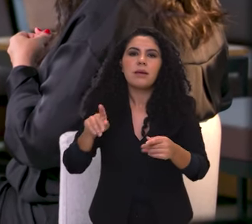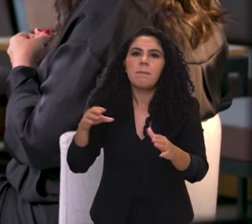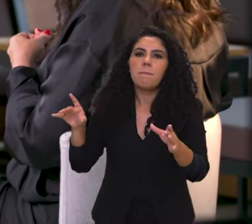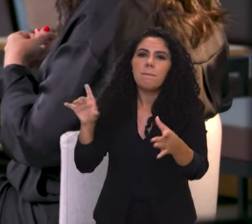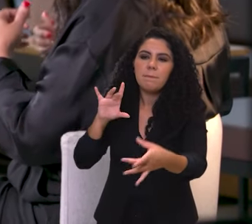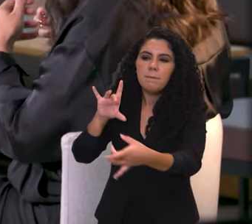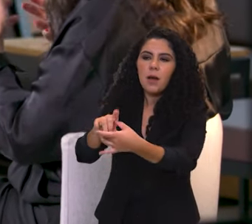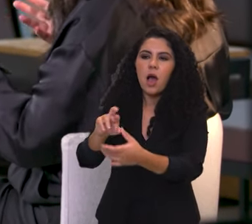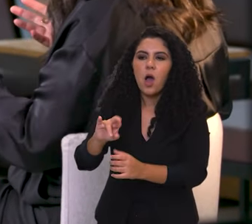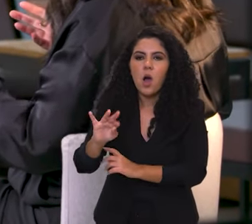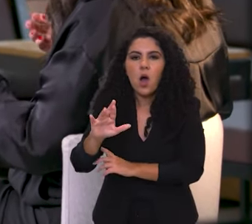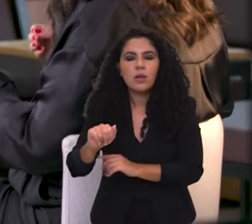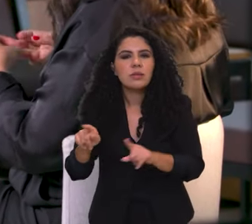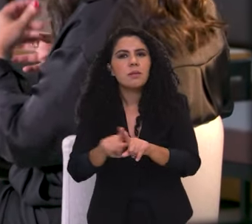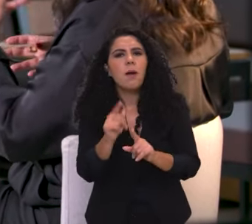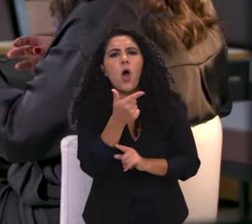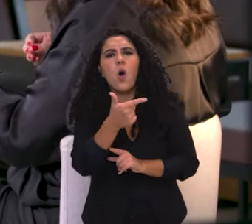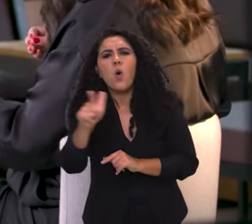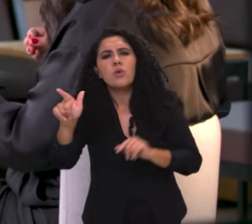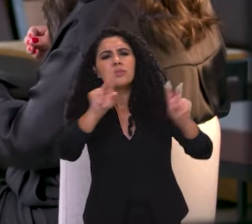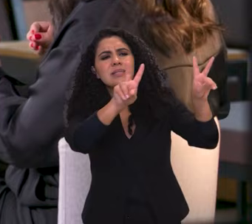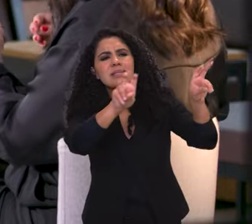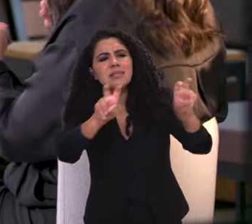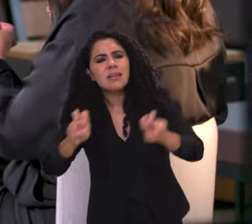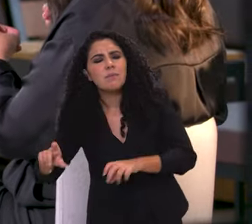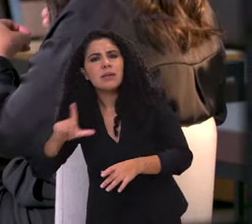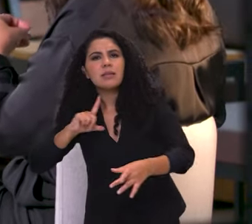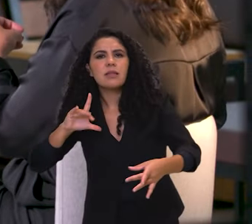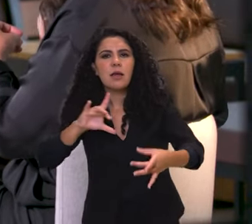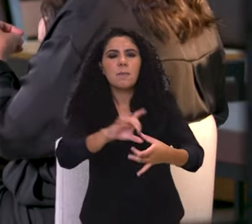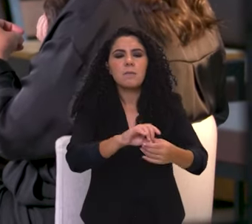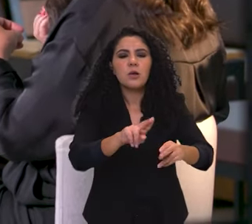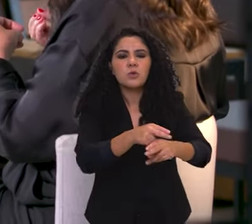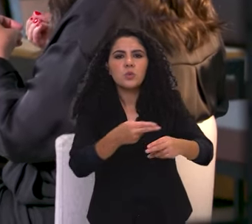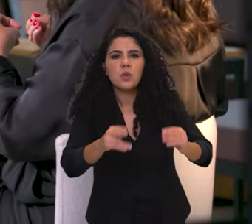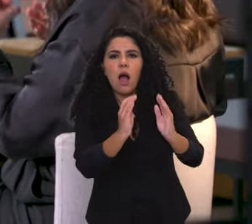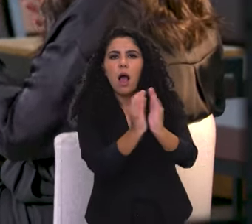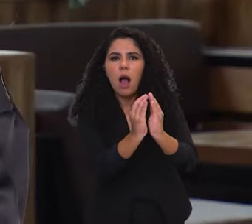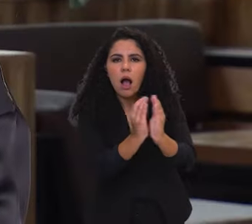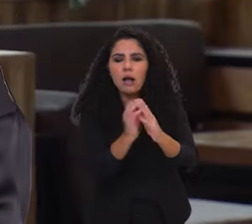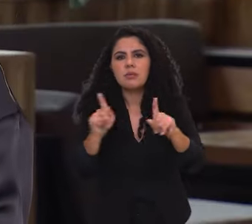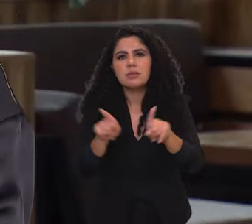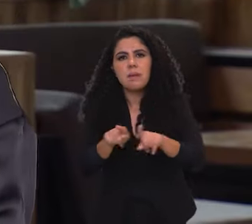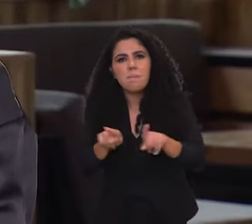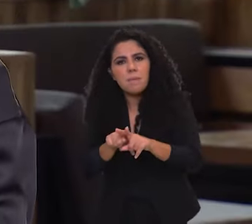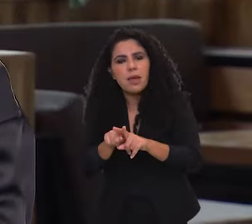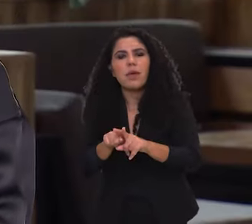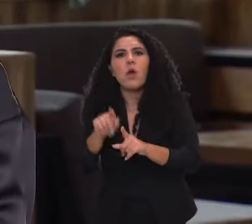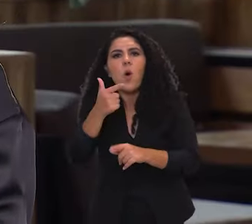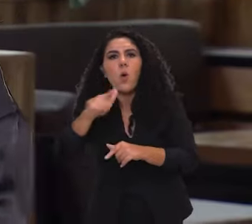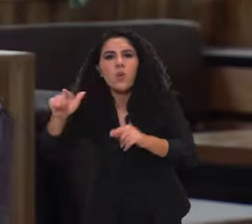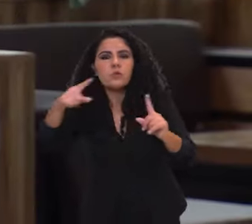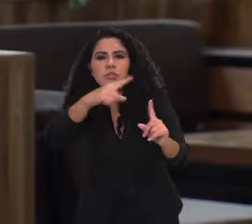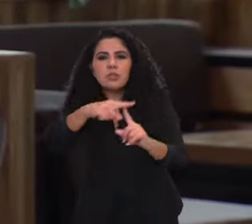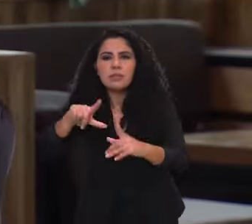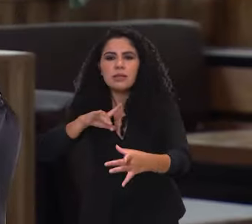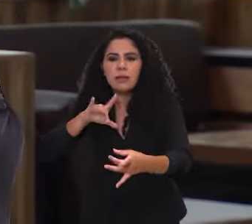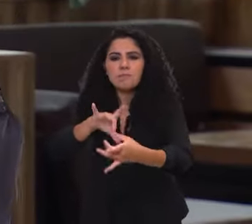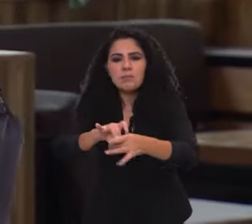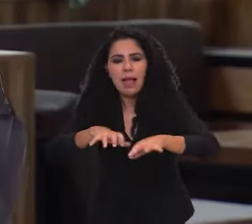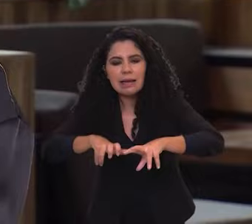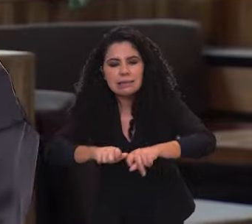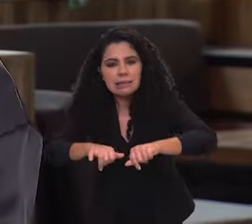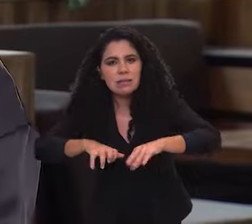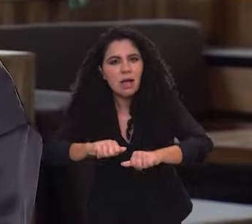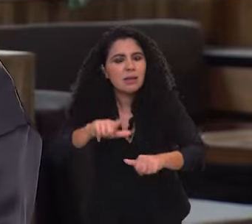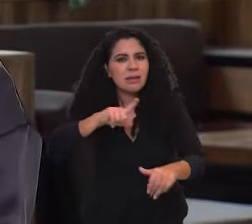trabalha com outros temas ligados ao cacau, ao açaí. Então, a inovação, ela perpassa